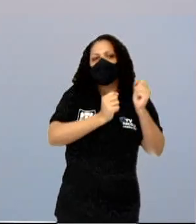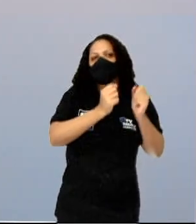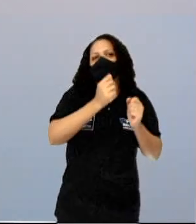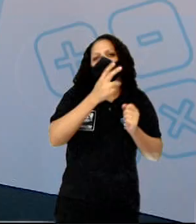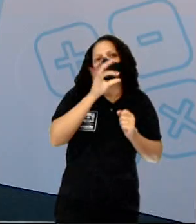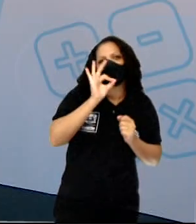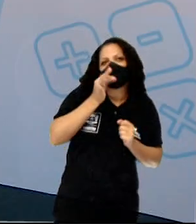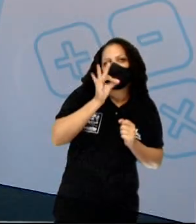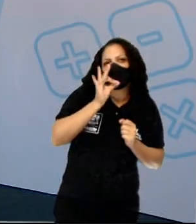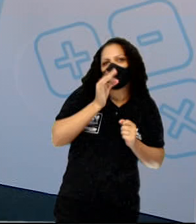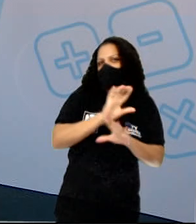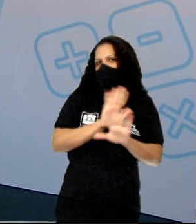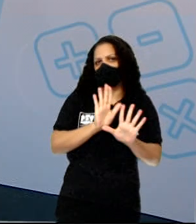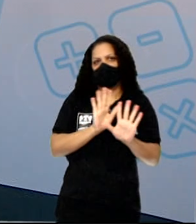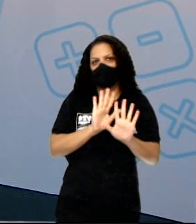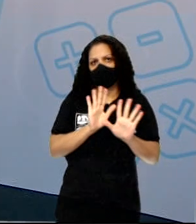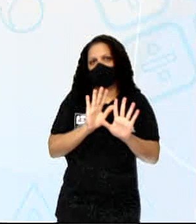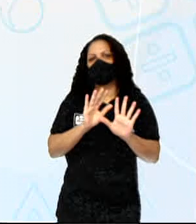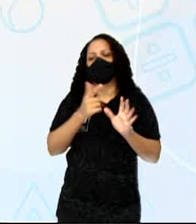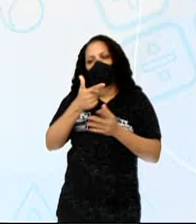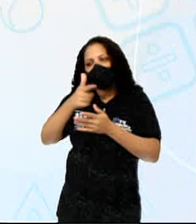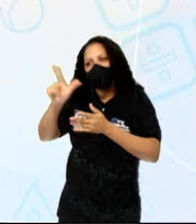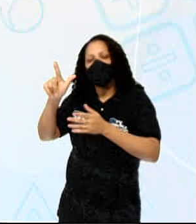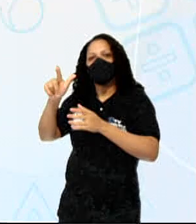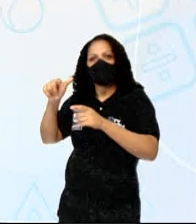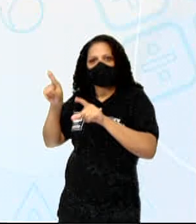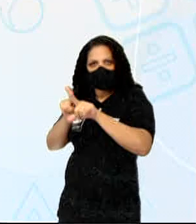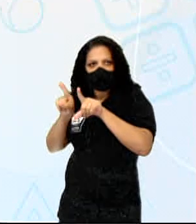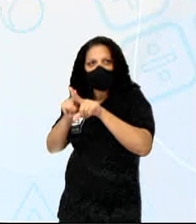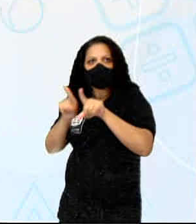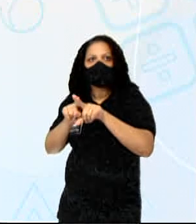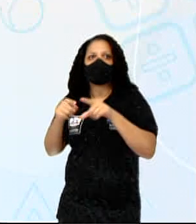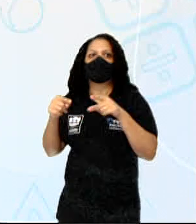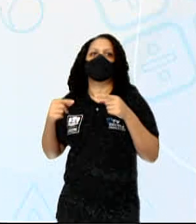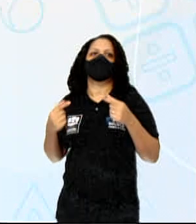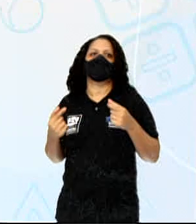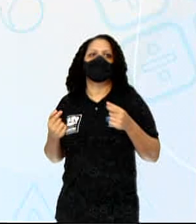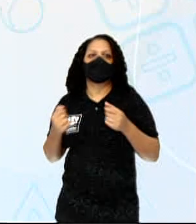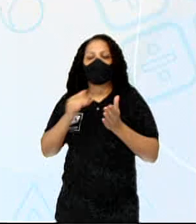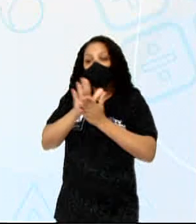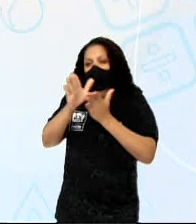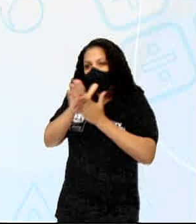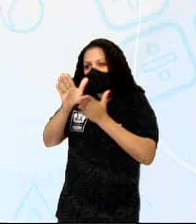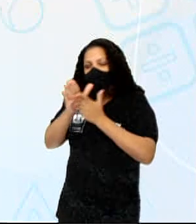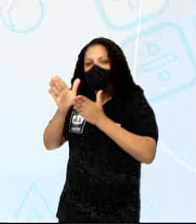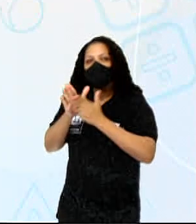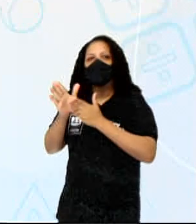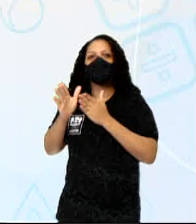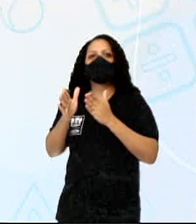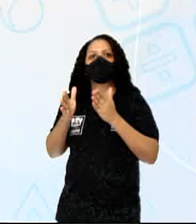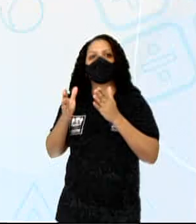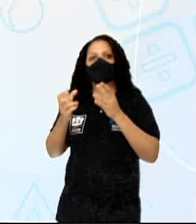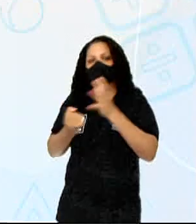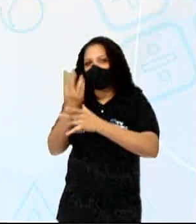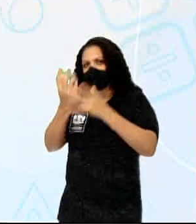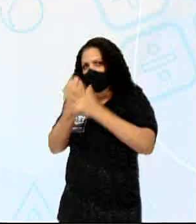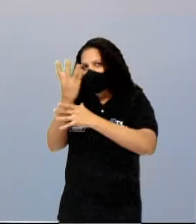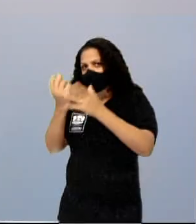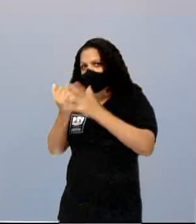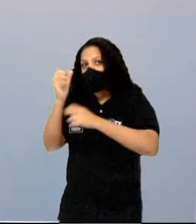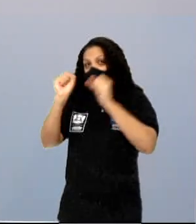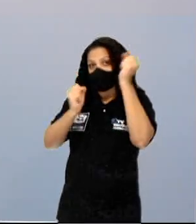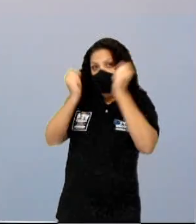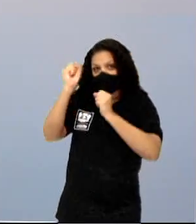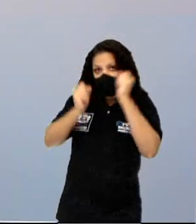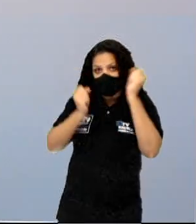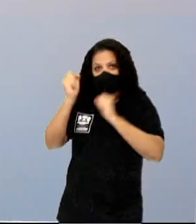sua produção. Vem para o slide, ó. Promoção da industrialização por substituição de importações. E aqui eu quero fazer